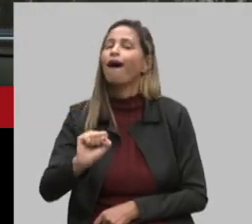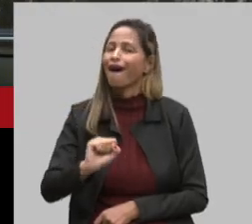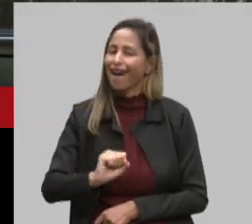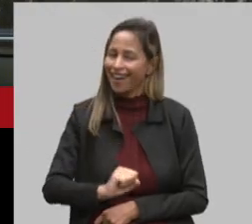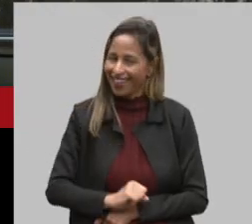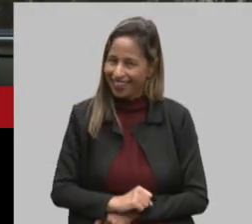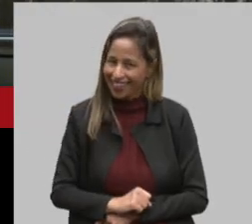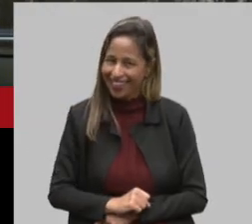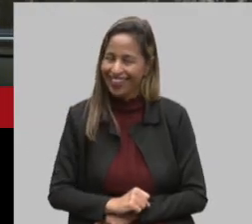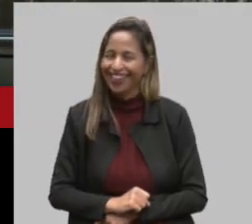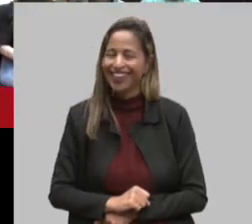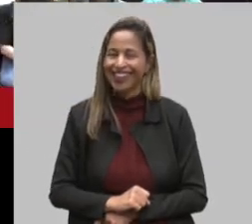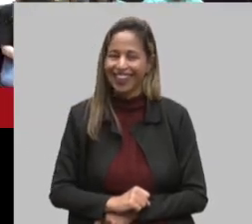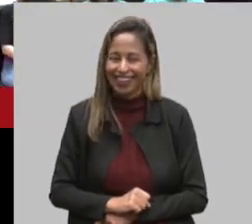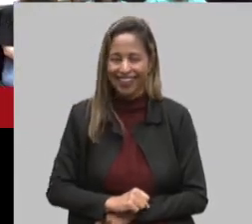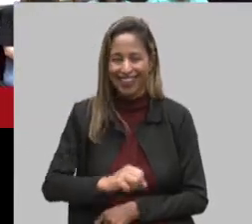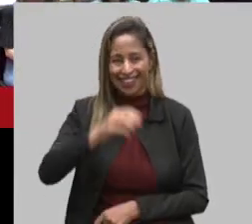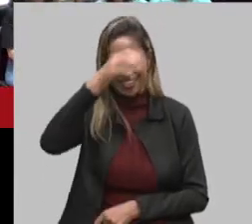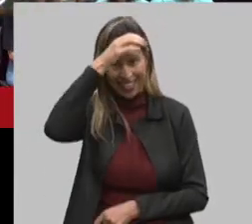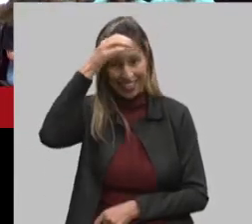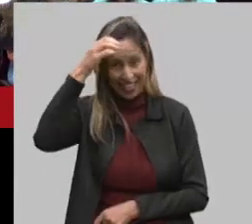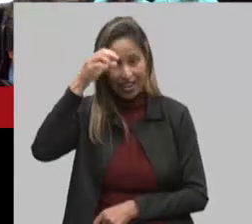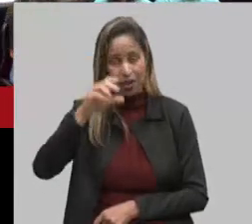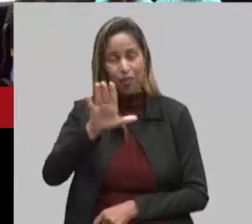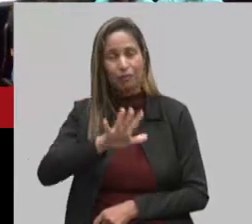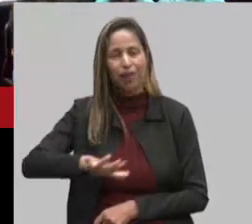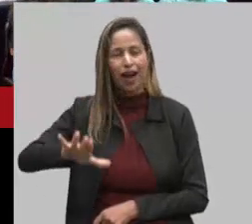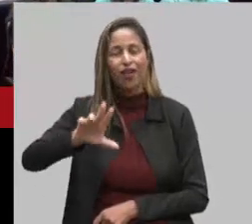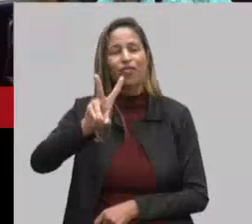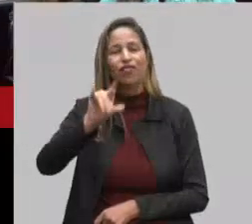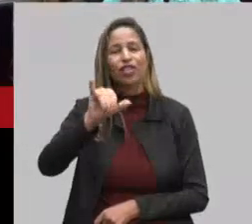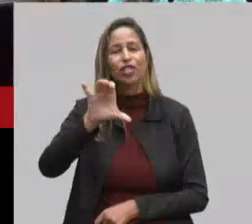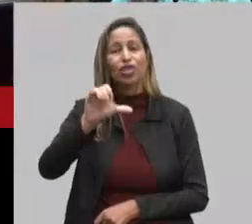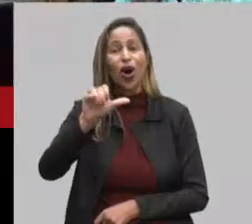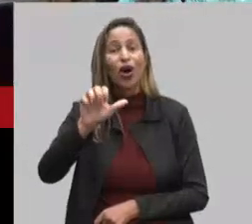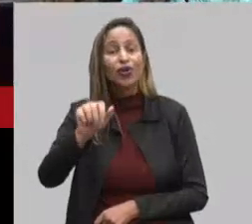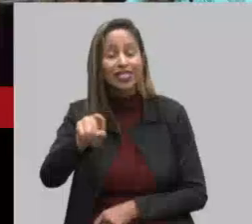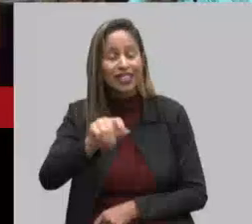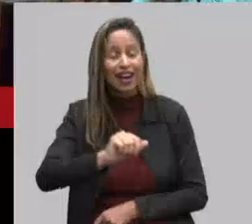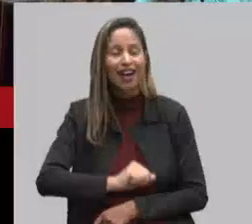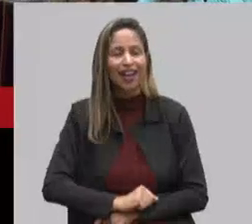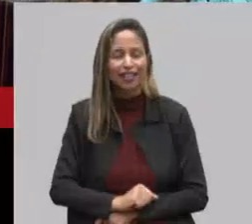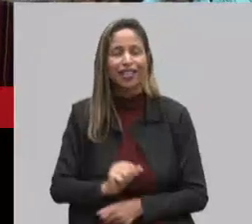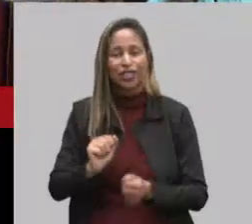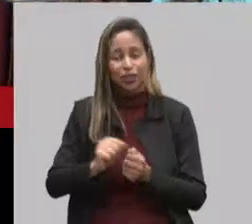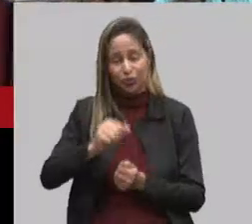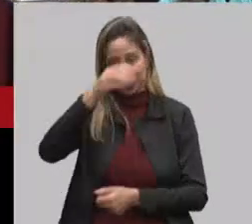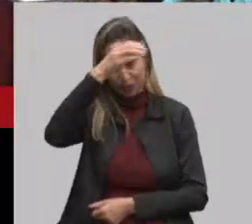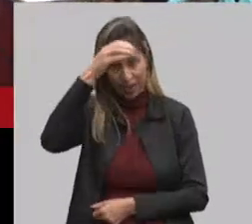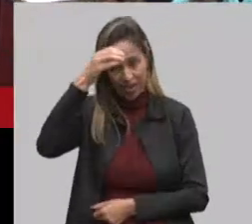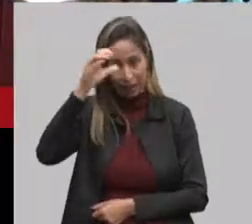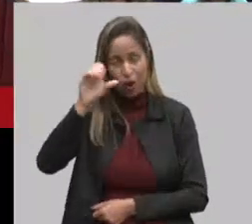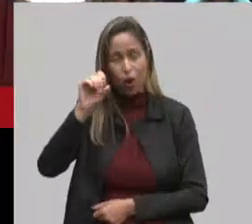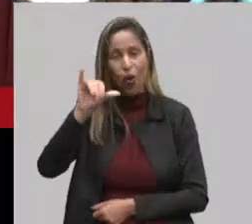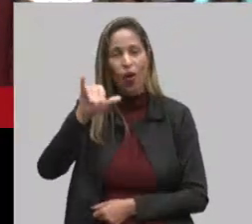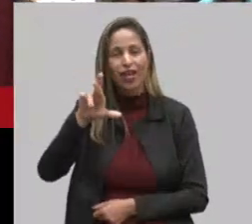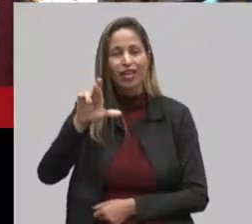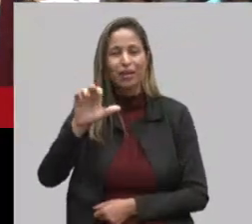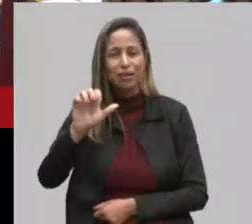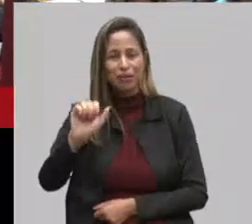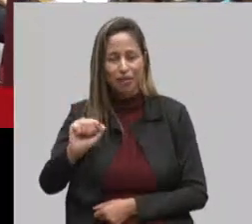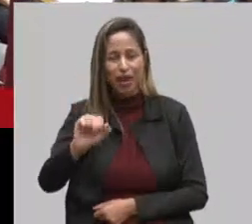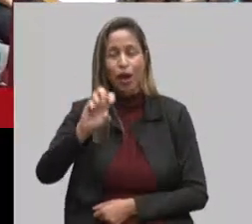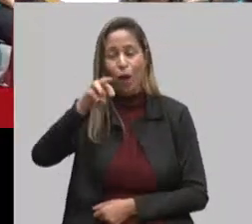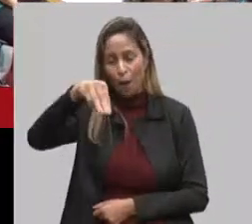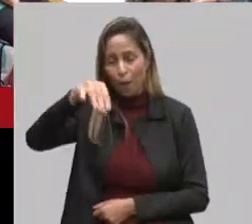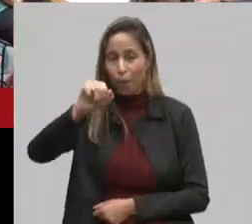coordenado pela câmara municipal de ubai vi Sosa integram a Câmara Municipal de Coimbra Erval Muriaé